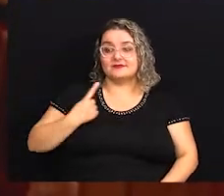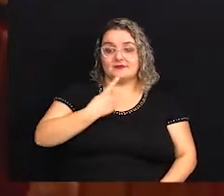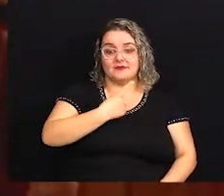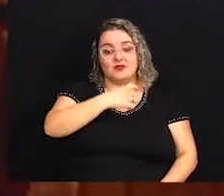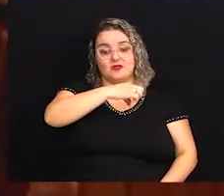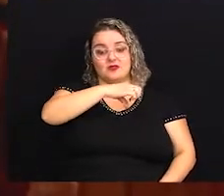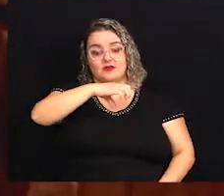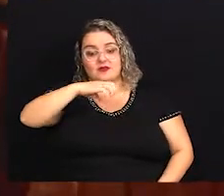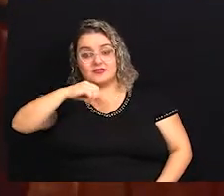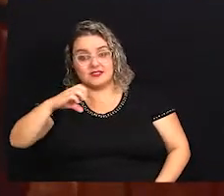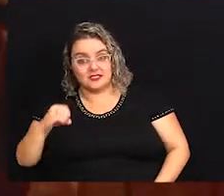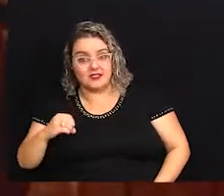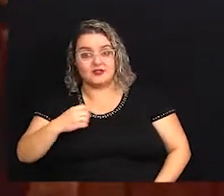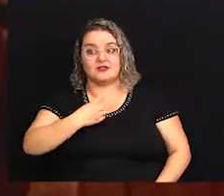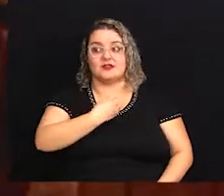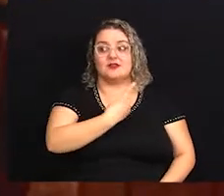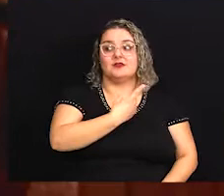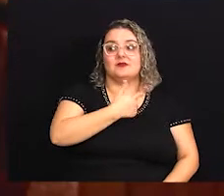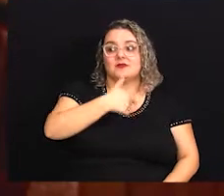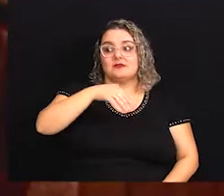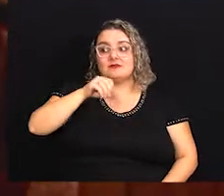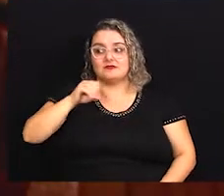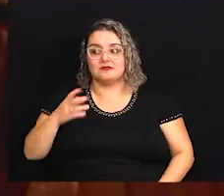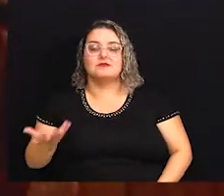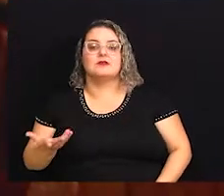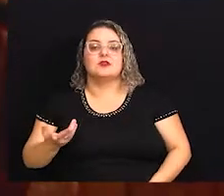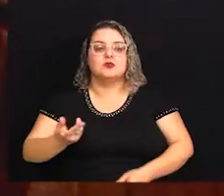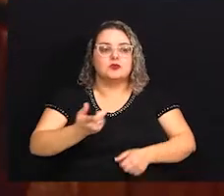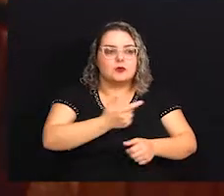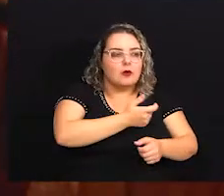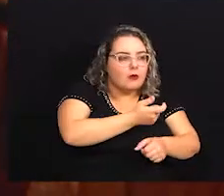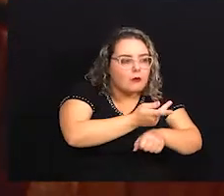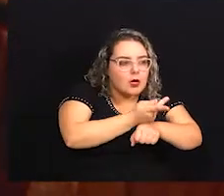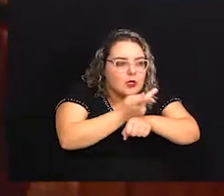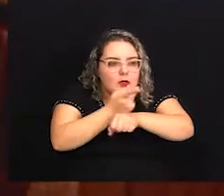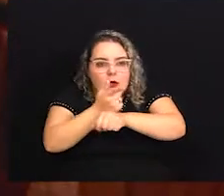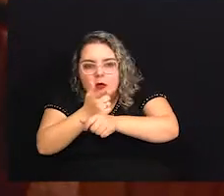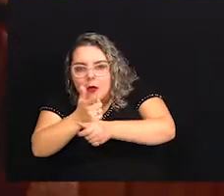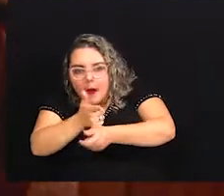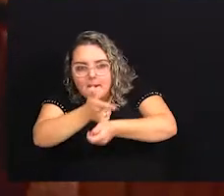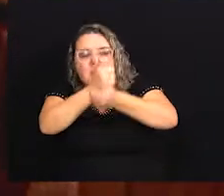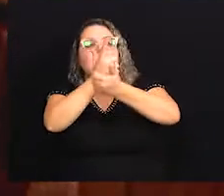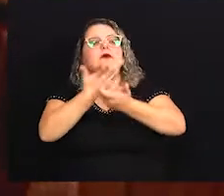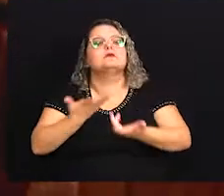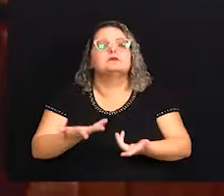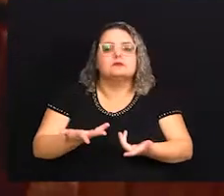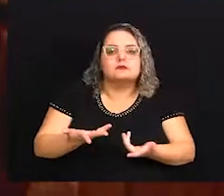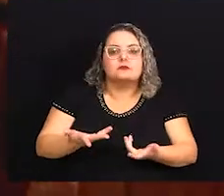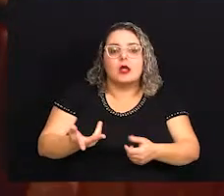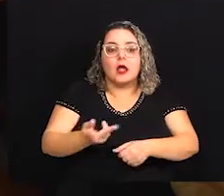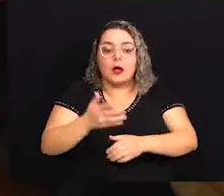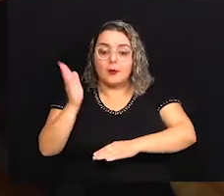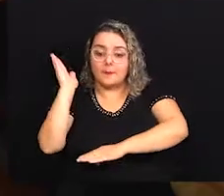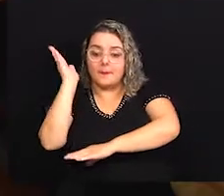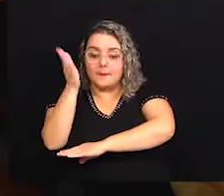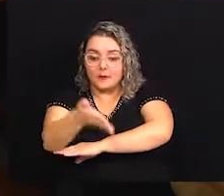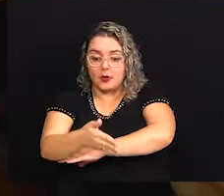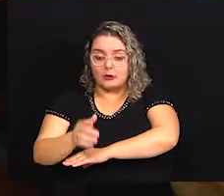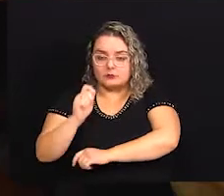a 1200 e a gente trabalha com carnes de caça, pesca, né? E era um prato que era servido aos reis antigamente,